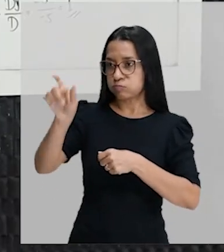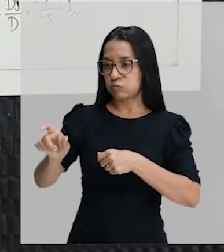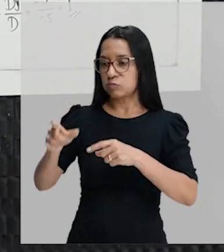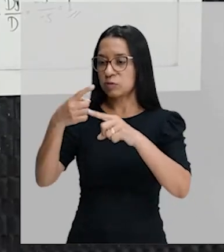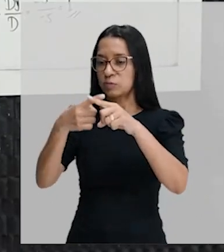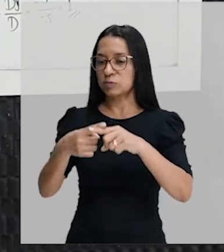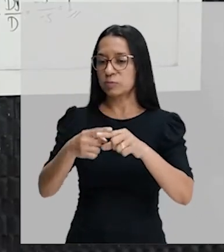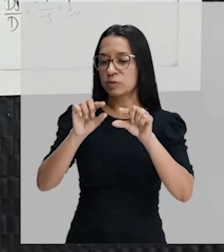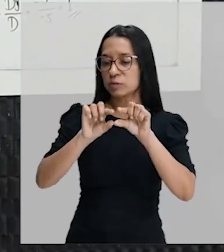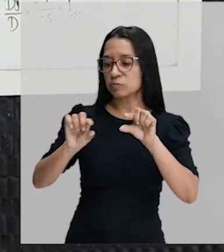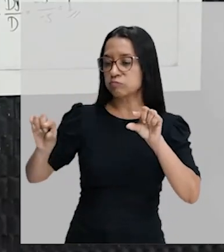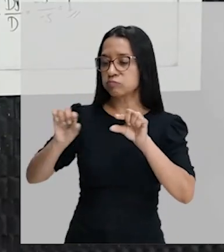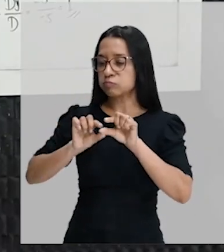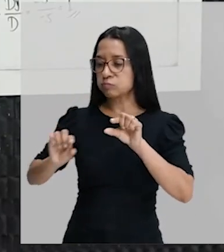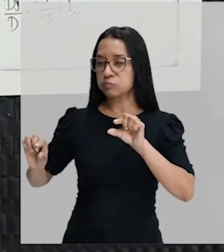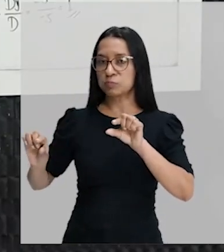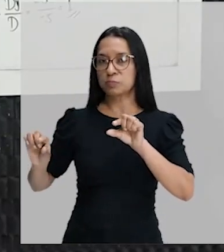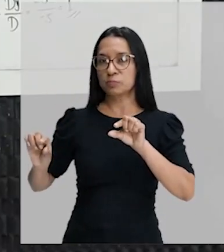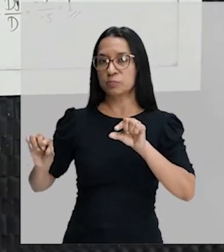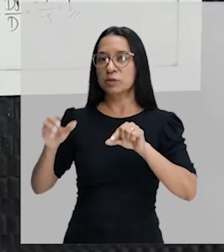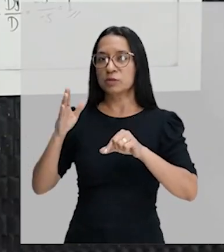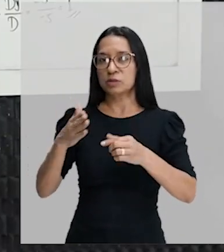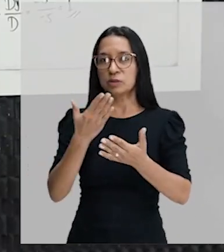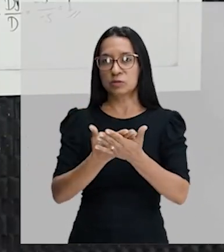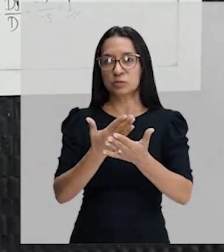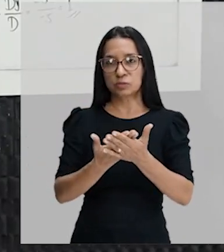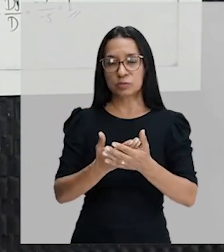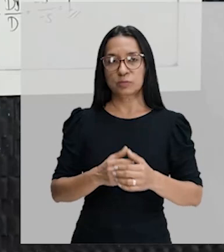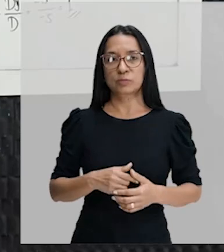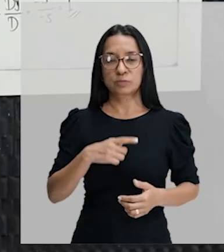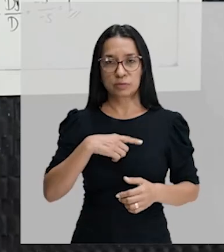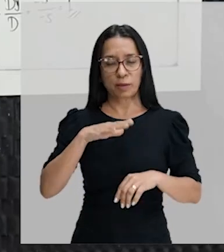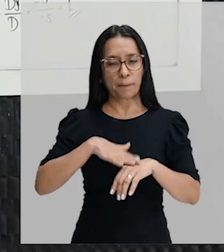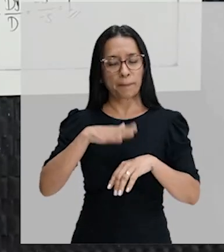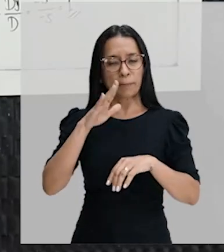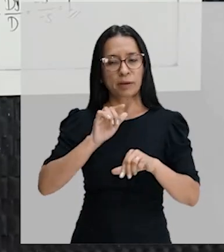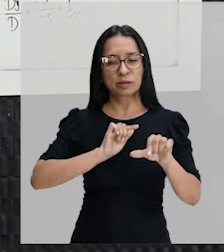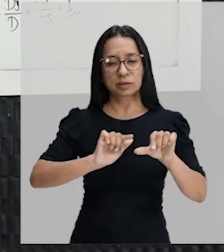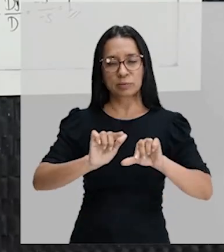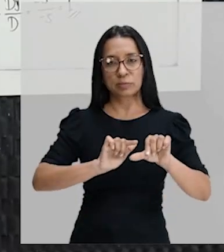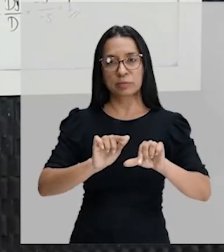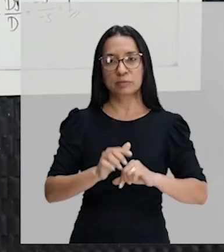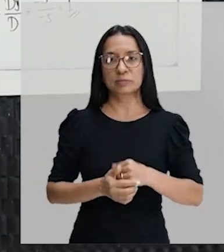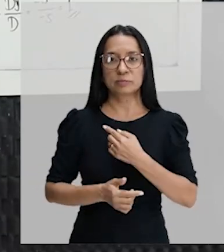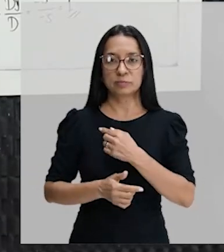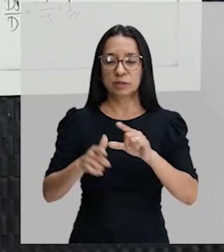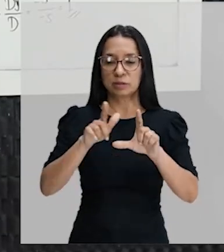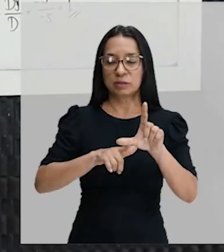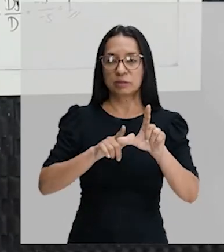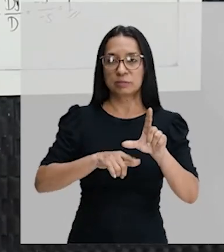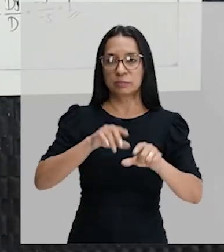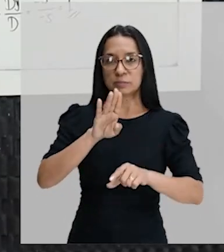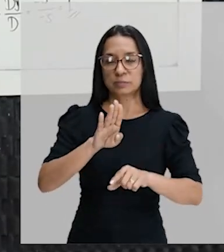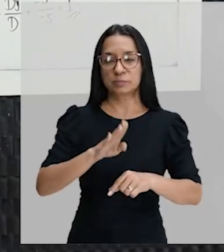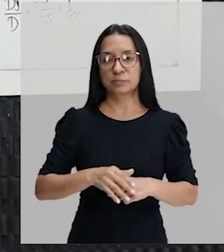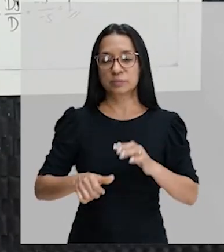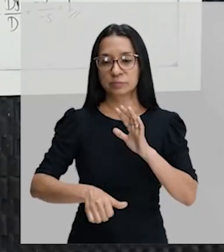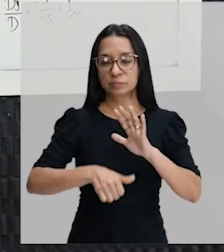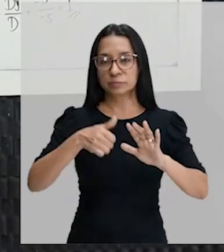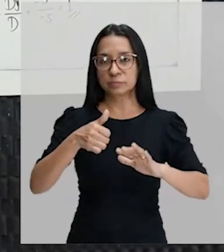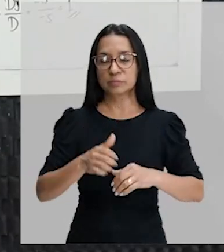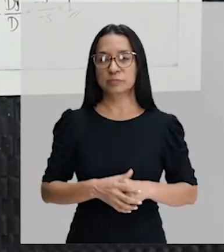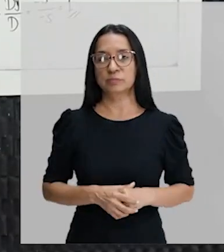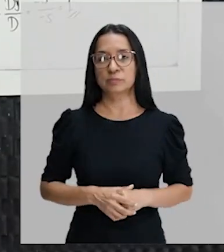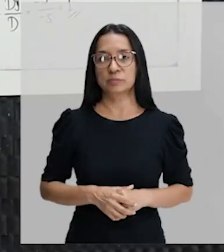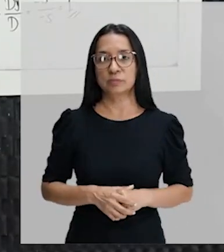você já estudou. Tá? Então dá um pouco mais de trabalho. Então vamos ver aqui a letra B. Ó, primeiro,